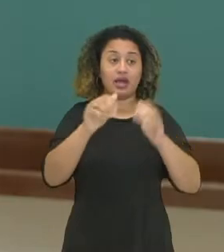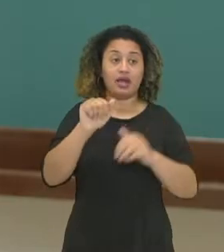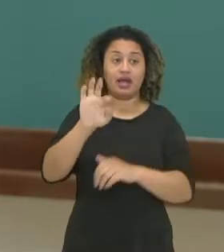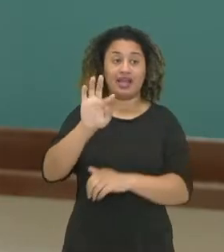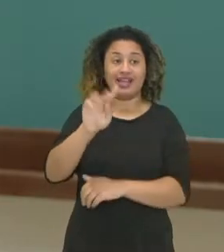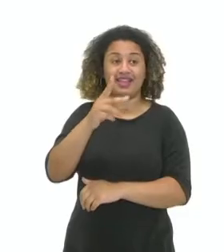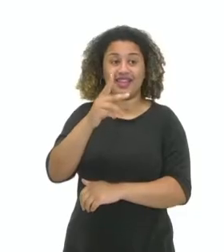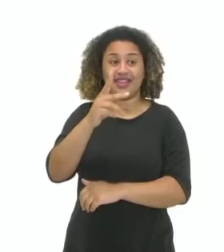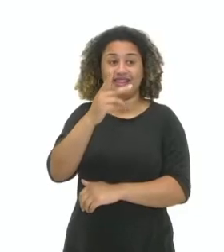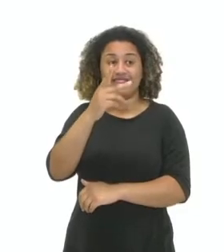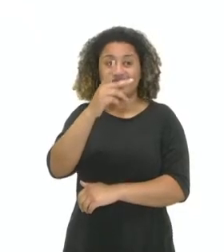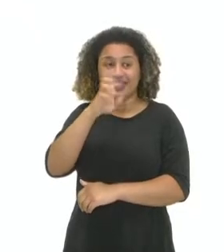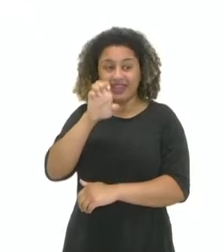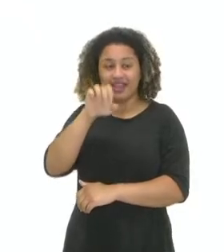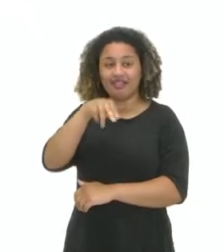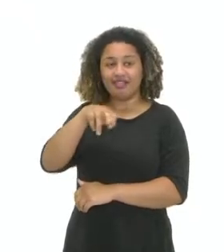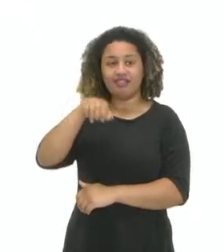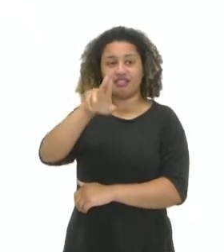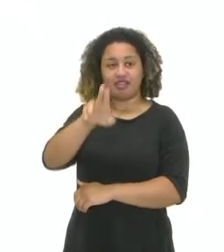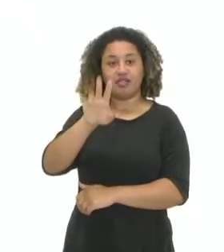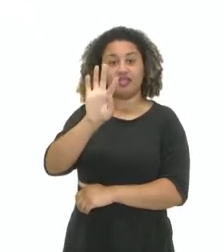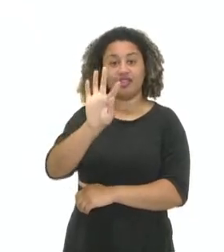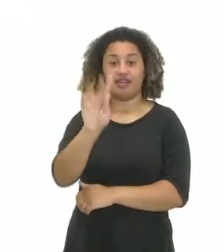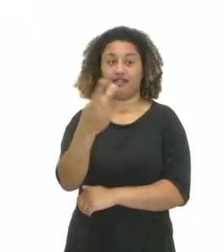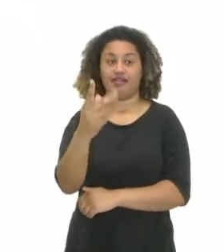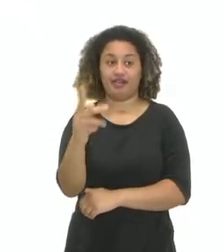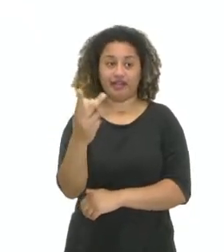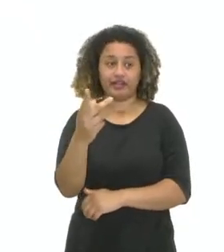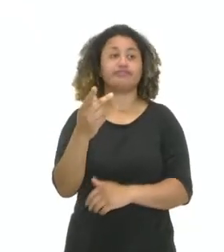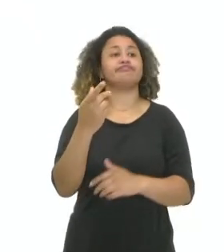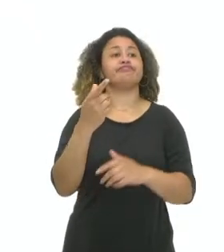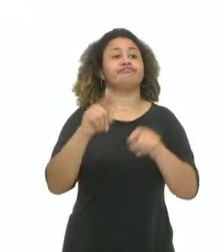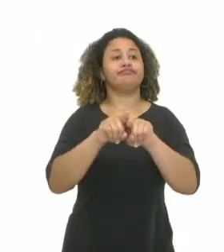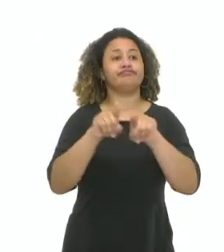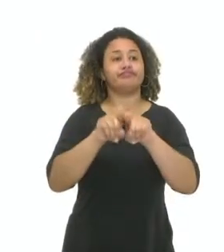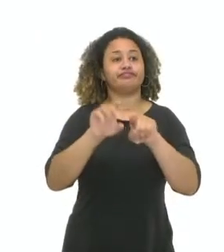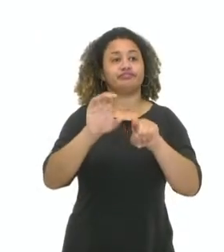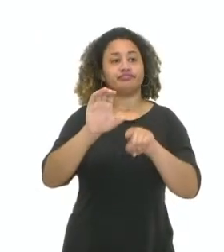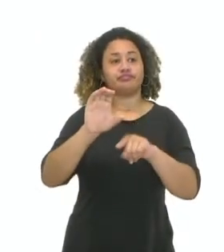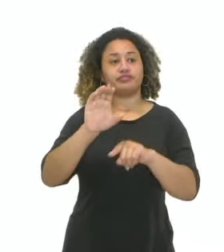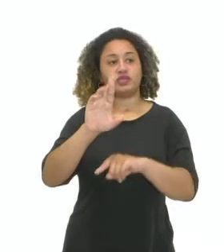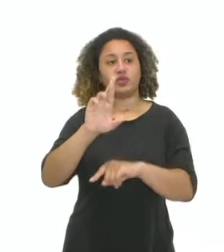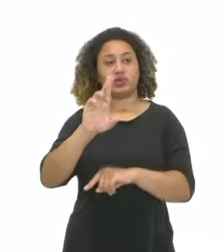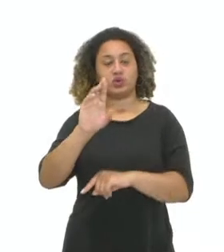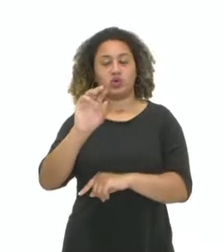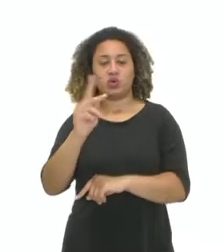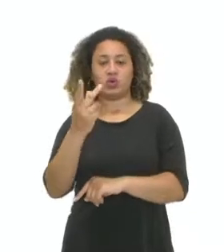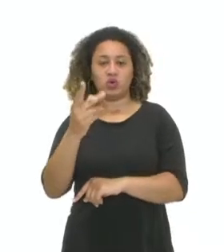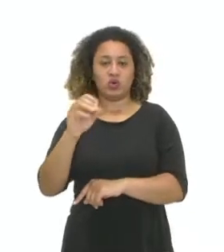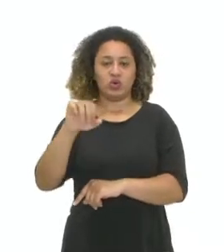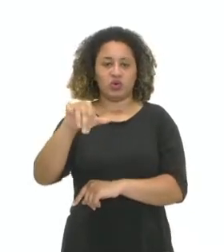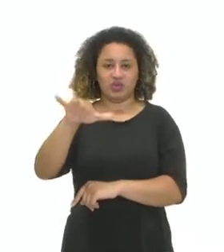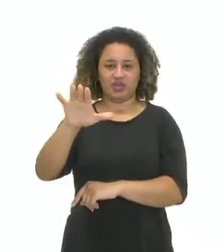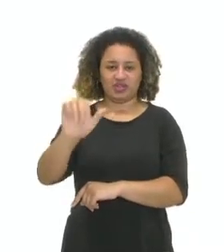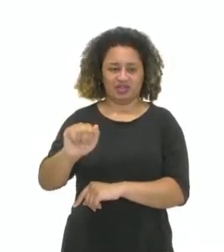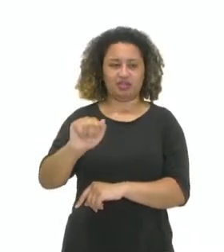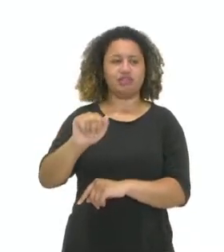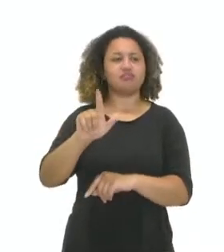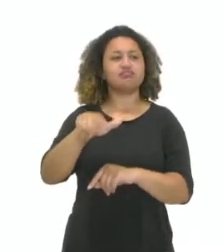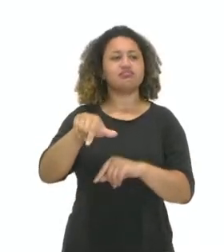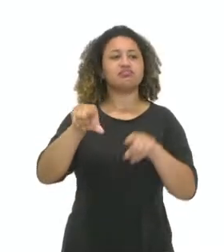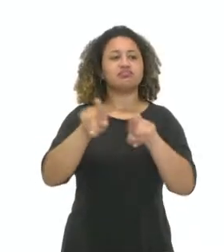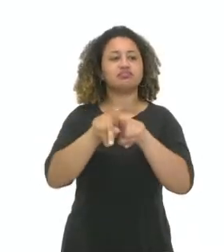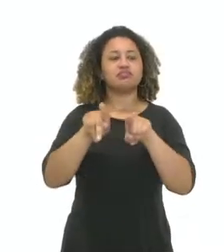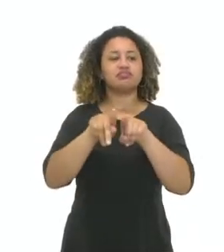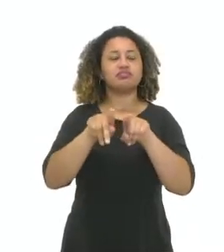Crônica também era com H e R sem acento, né? E essa edição aqui em questão é de